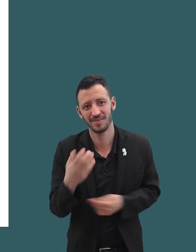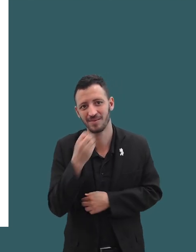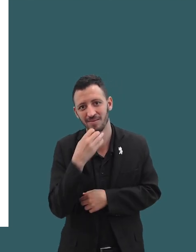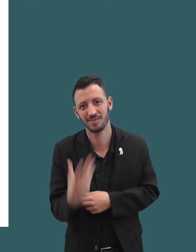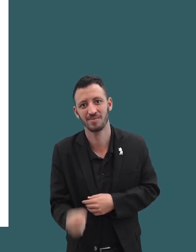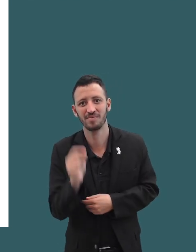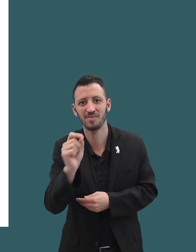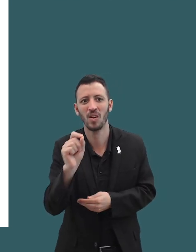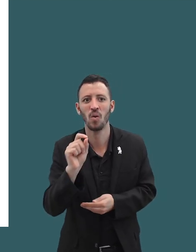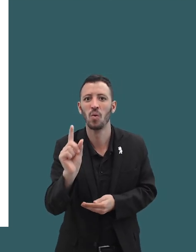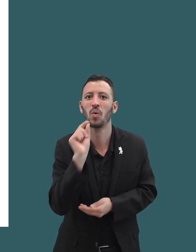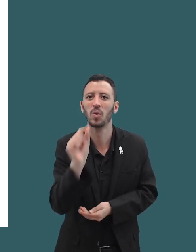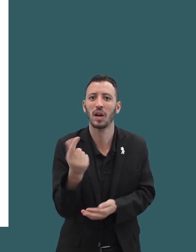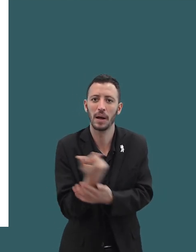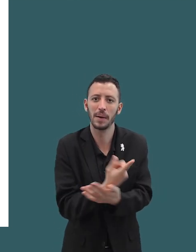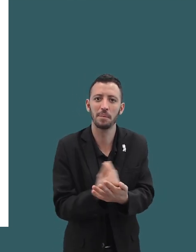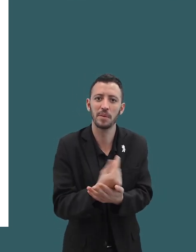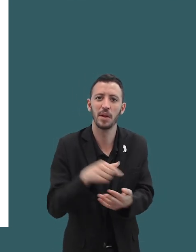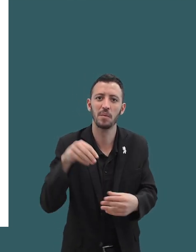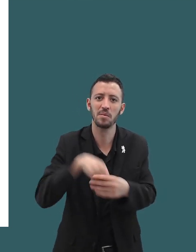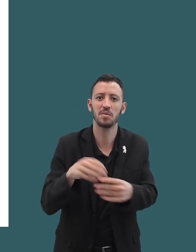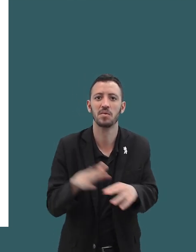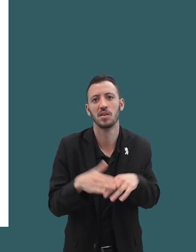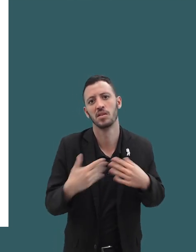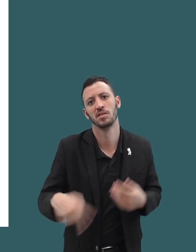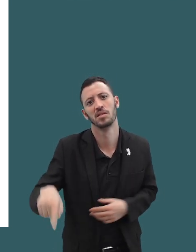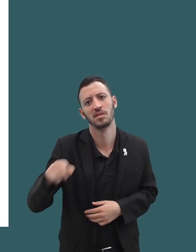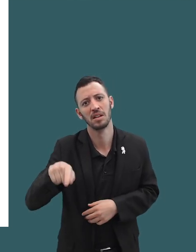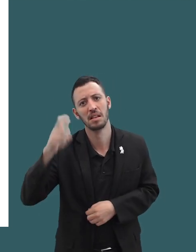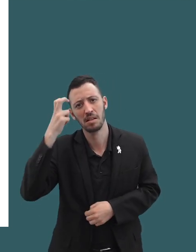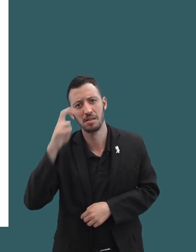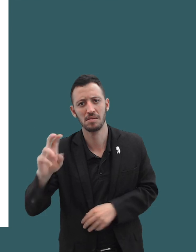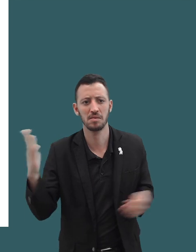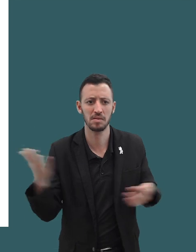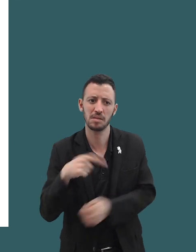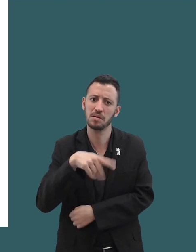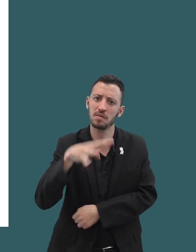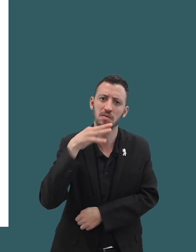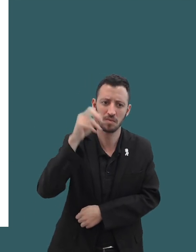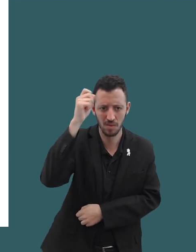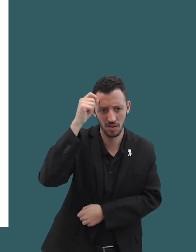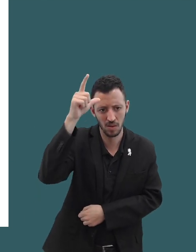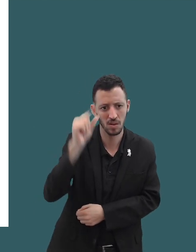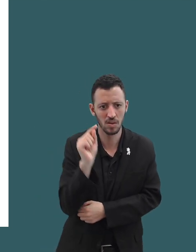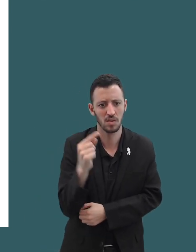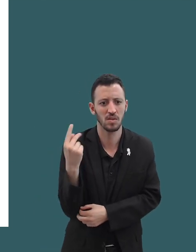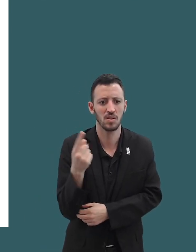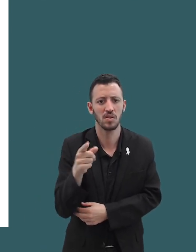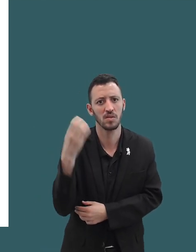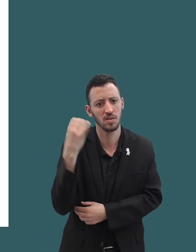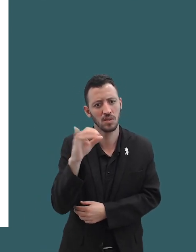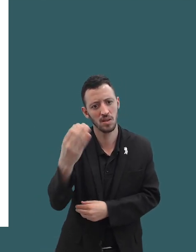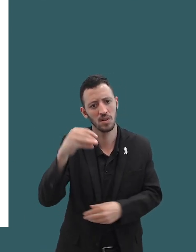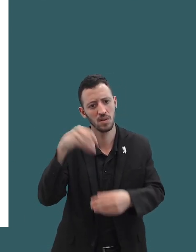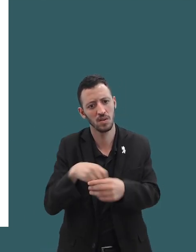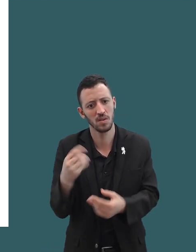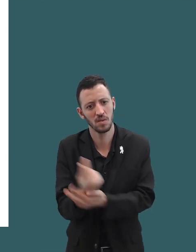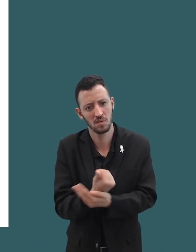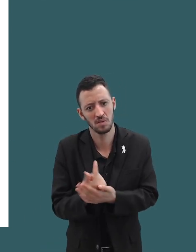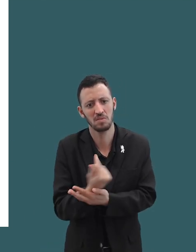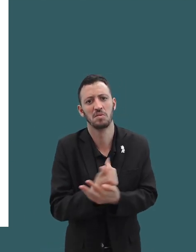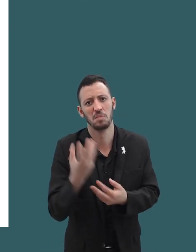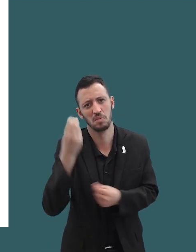Então, o capital intelectual, vou pular algumas coisas, é importante a gente entender o conhecimento científico como um capital